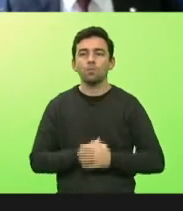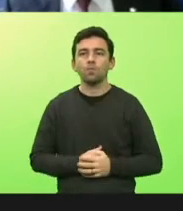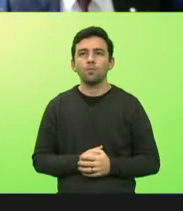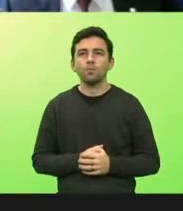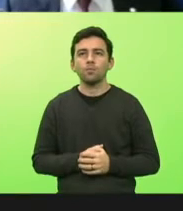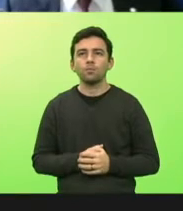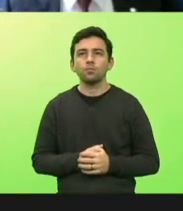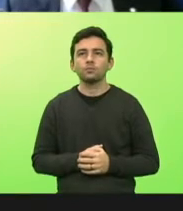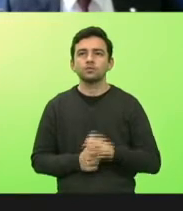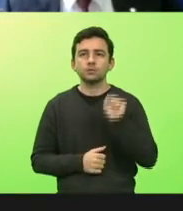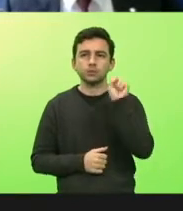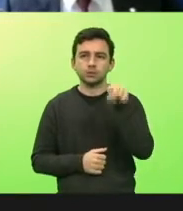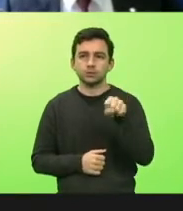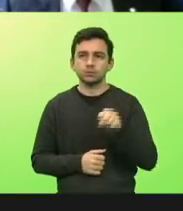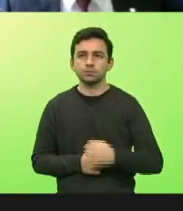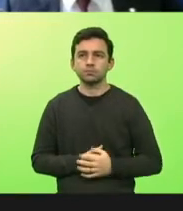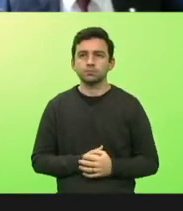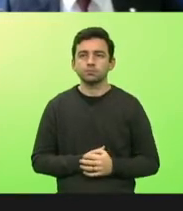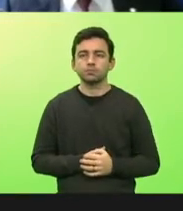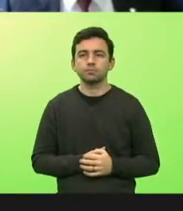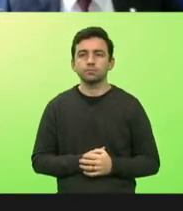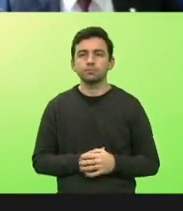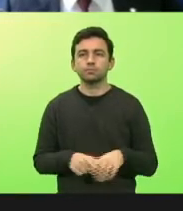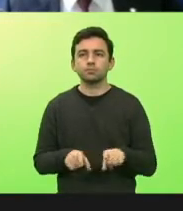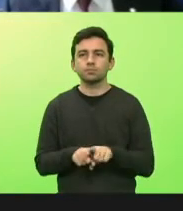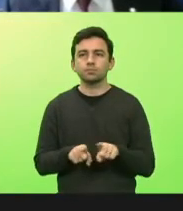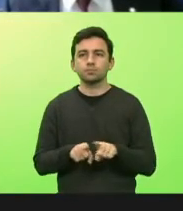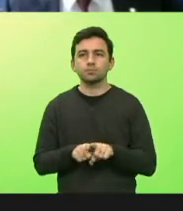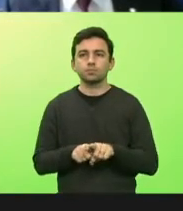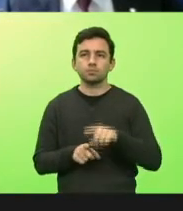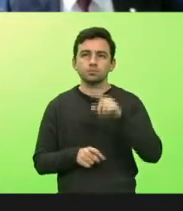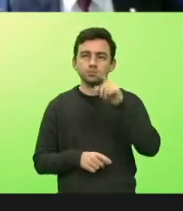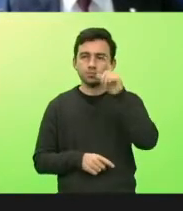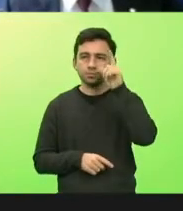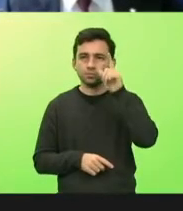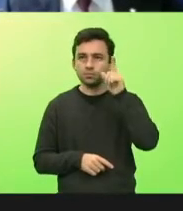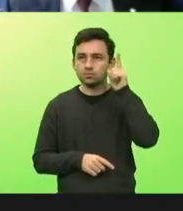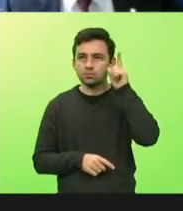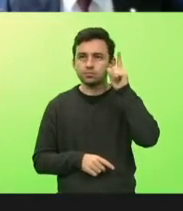Titon vota sim, senhor presidente. Deputado Sargento Lima sim. Vota sim.